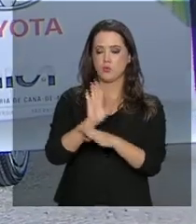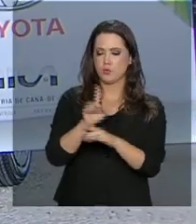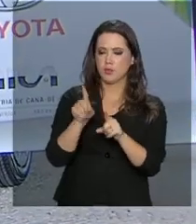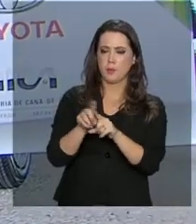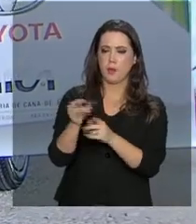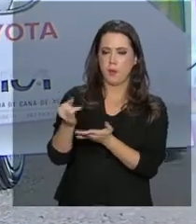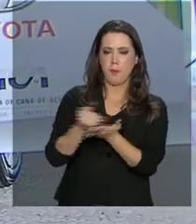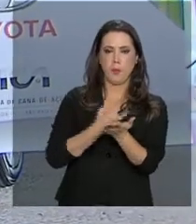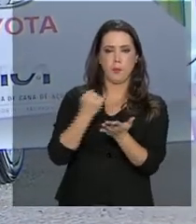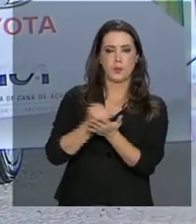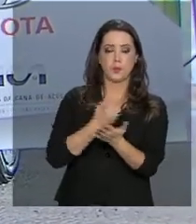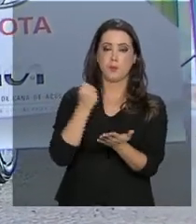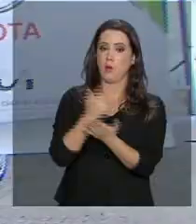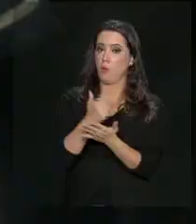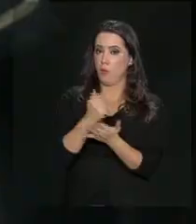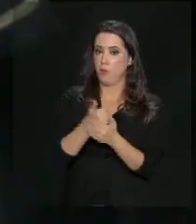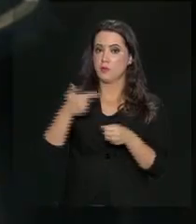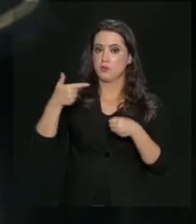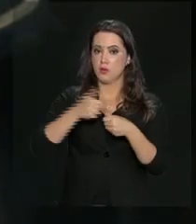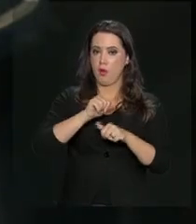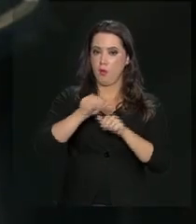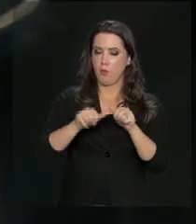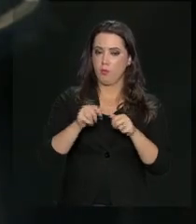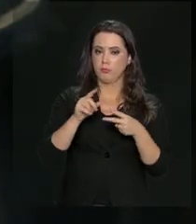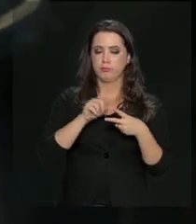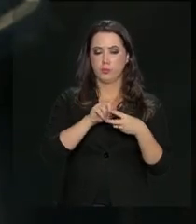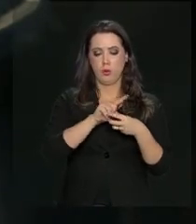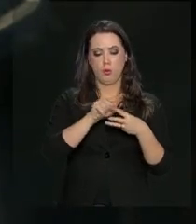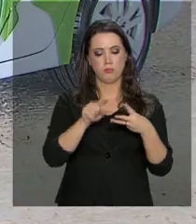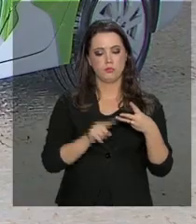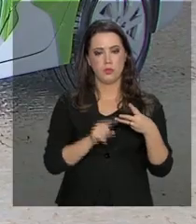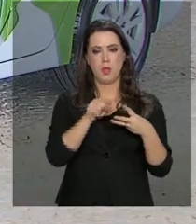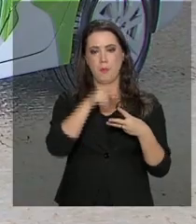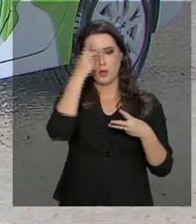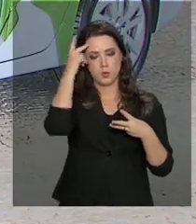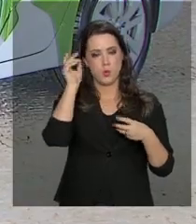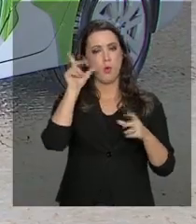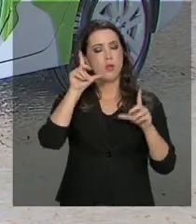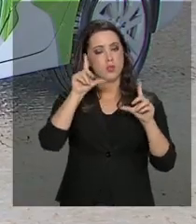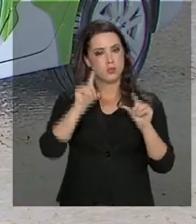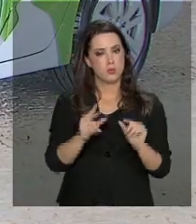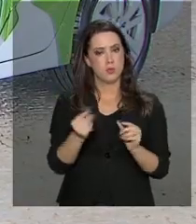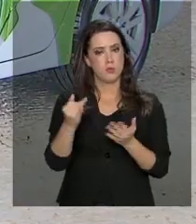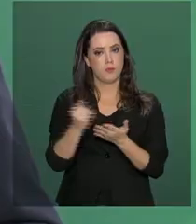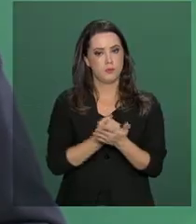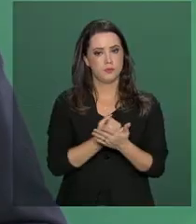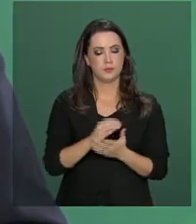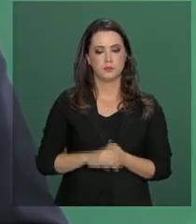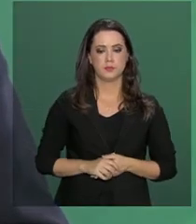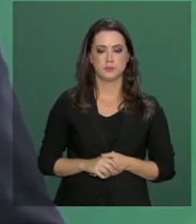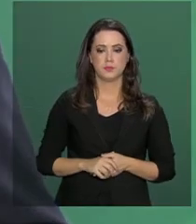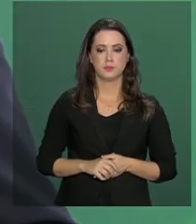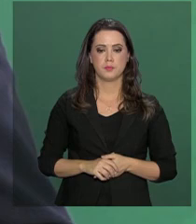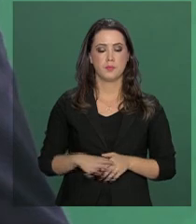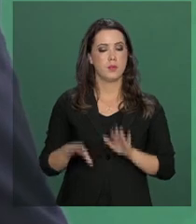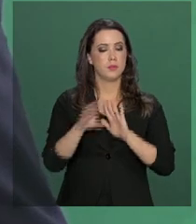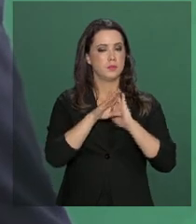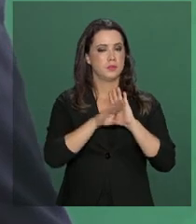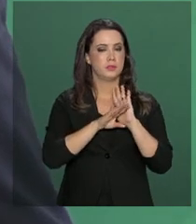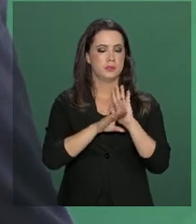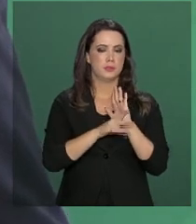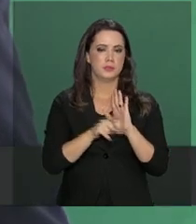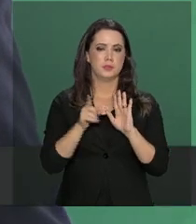aquisição de veículos híbridos ou seja quem comprar terá redução de impostos este projecto